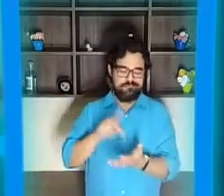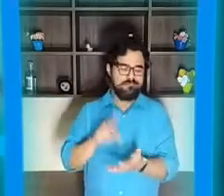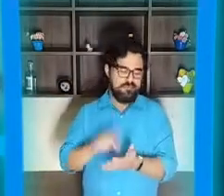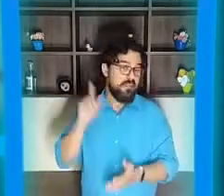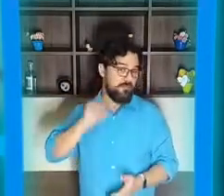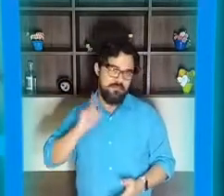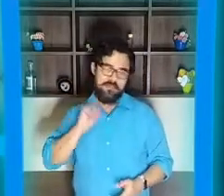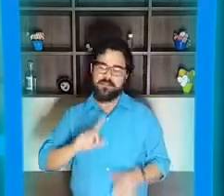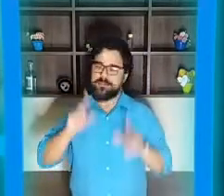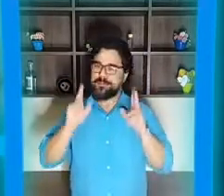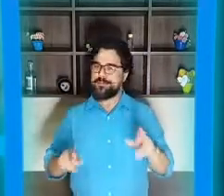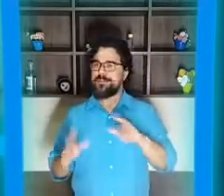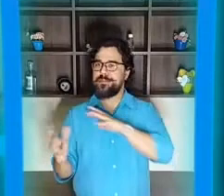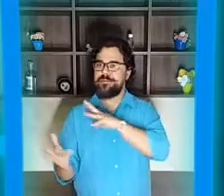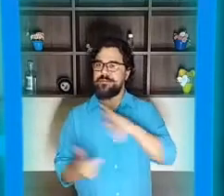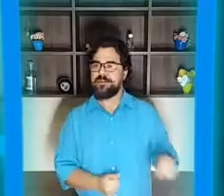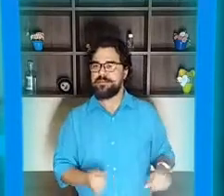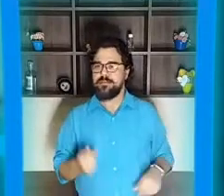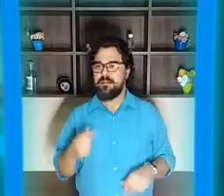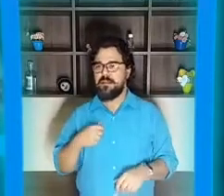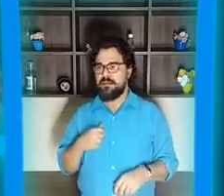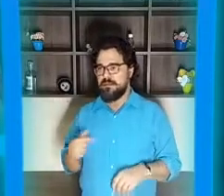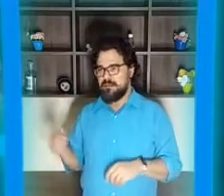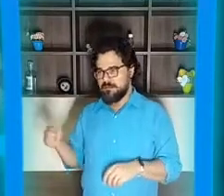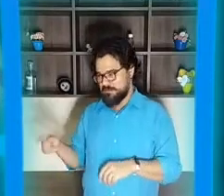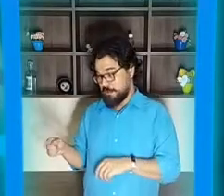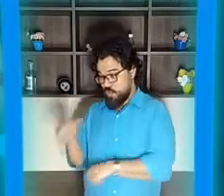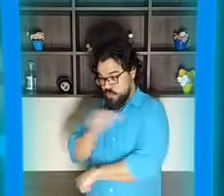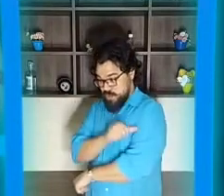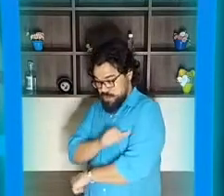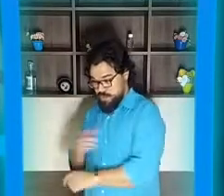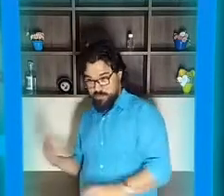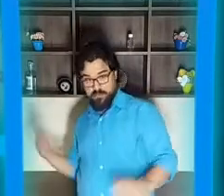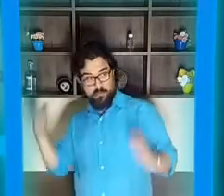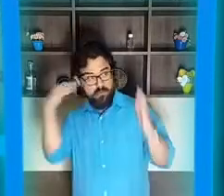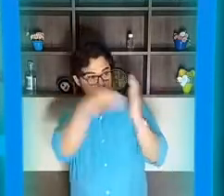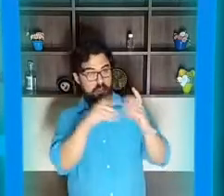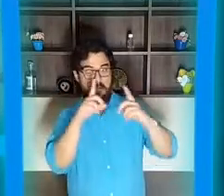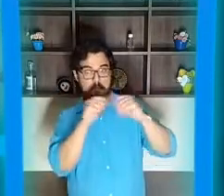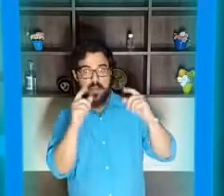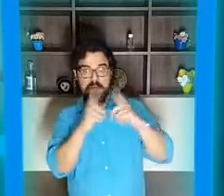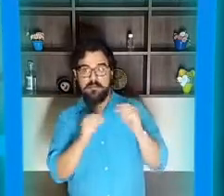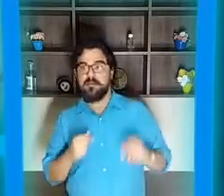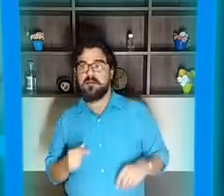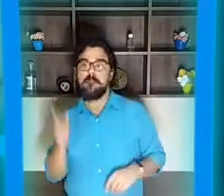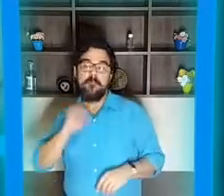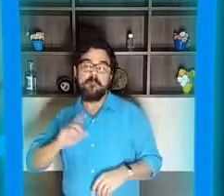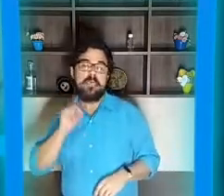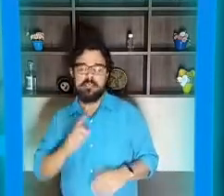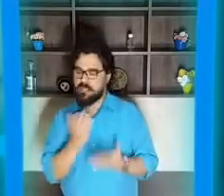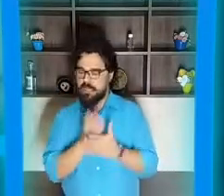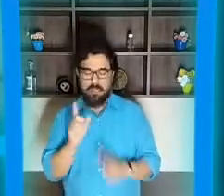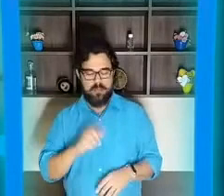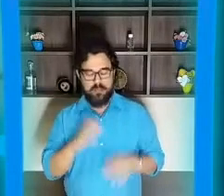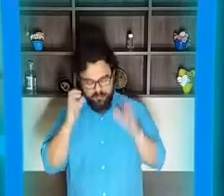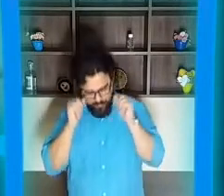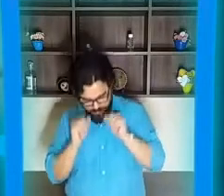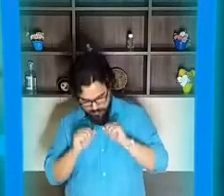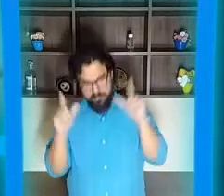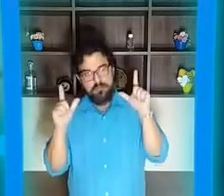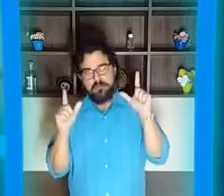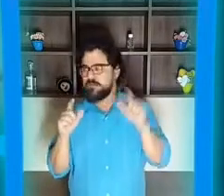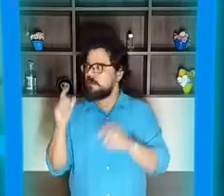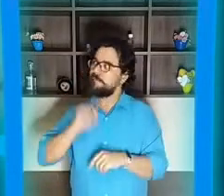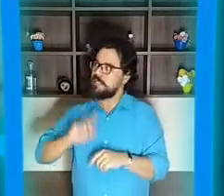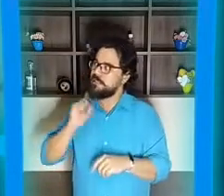Brasília. Você sai do Rio pra Minas, não acaba Minas já, de ônibus. Nossa, você dorme no ônibus, acorda, olha, Minas. Dorme, Minas.